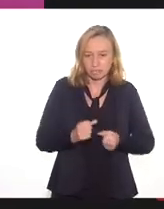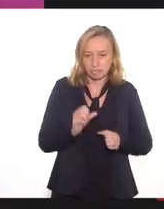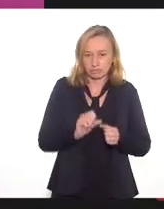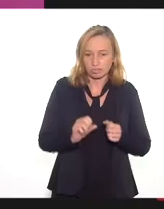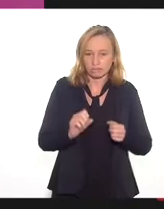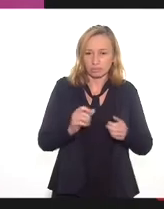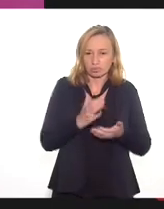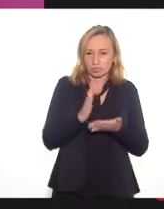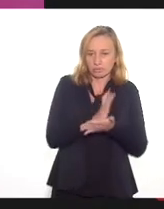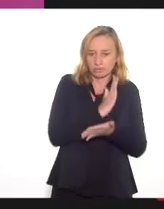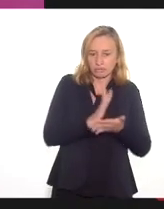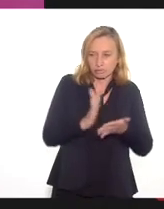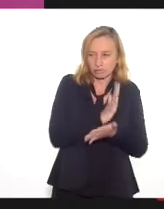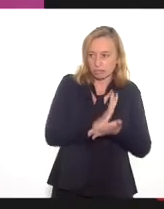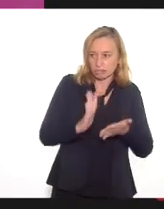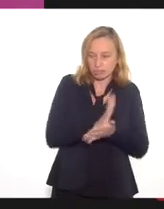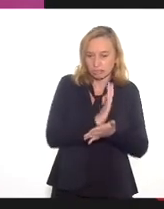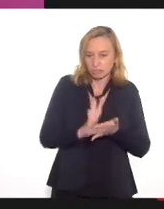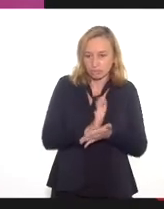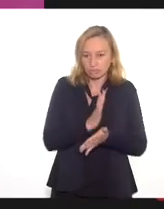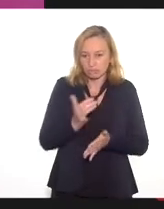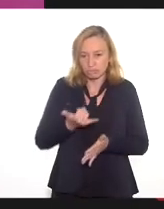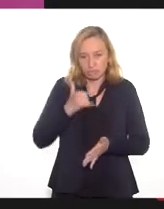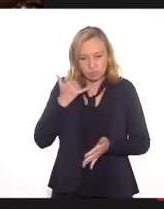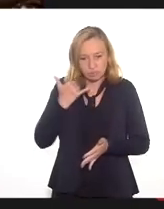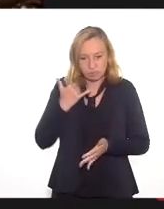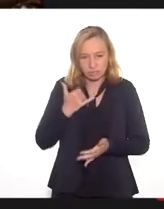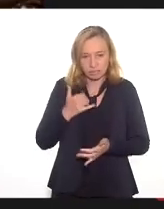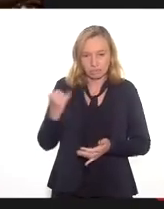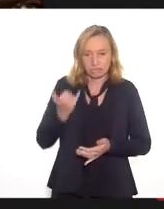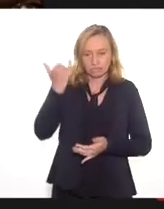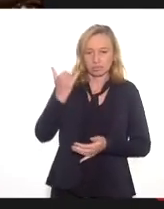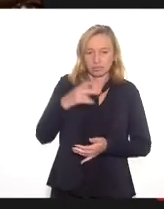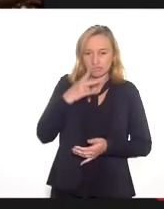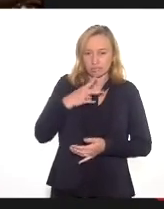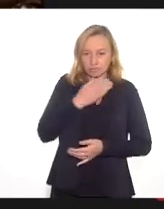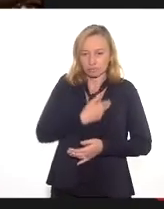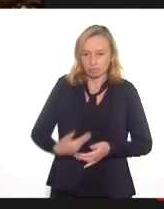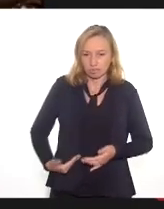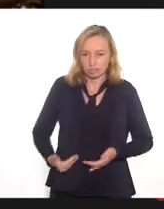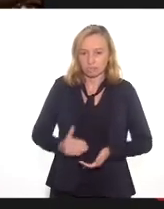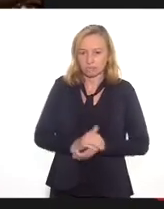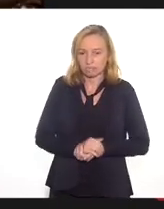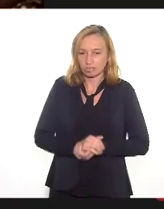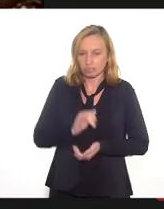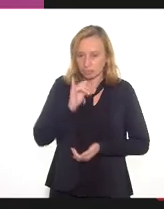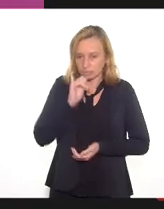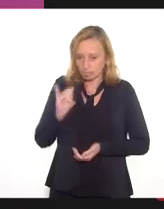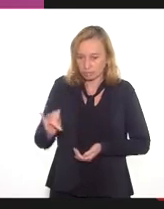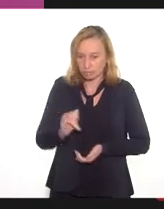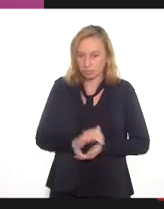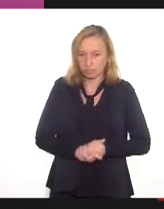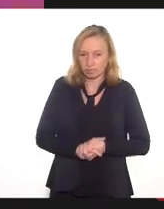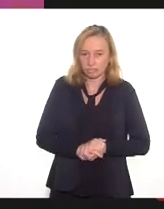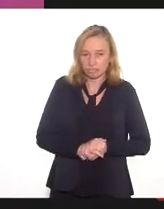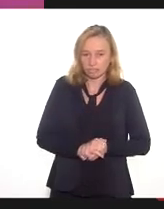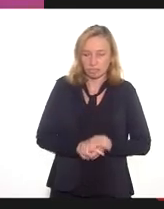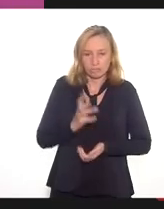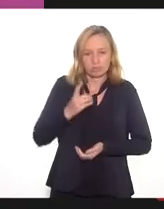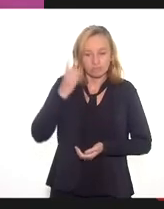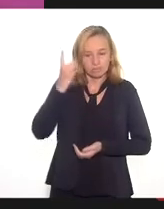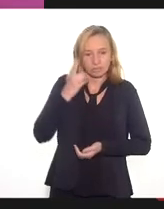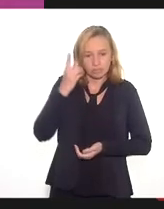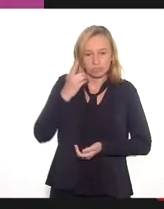alguns contatos tentar é importante ligar para o governador o governador o presidente deputado enfermeira